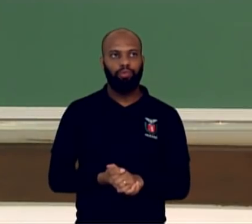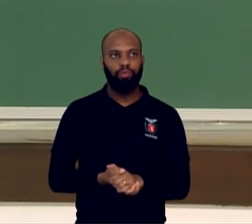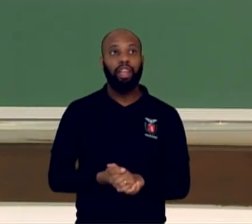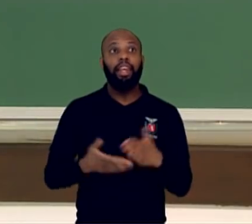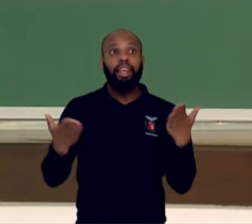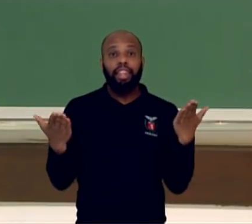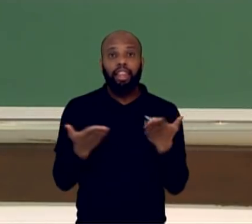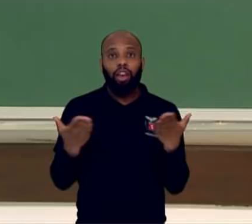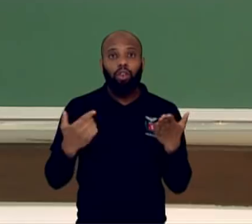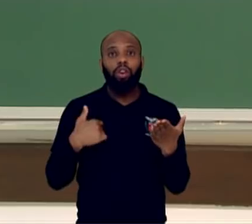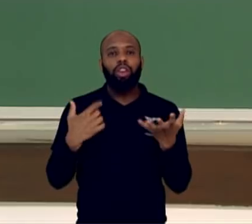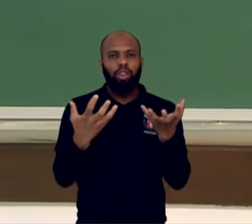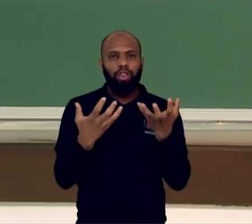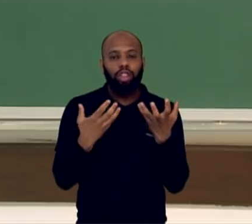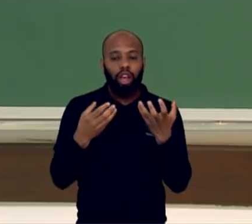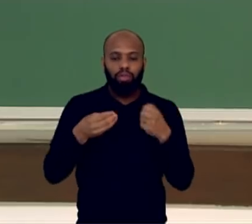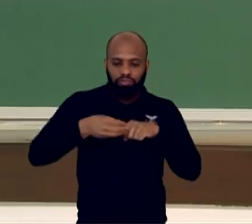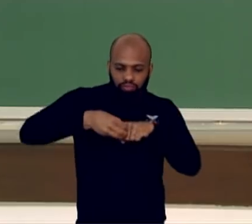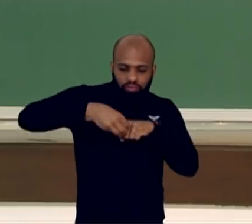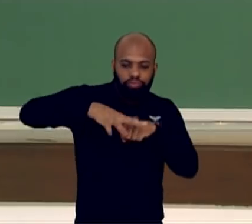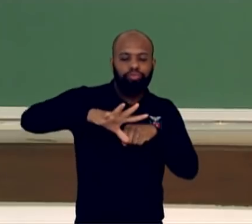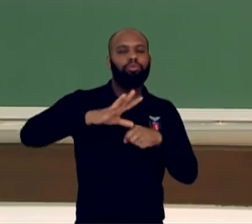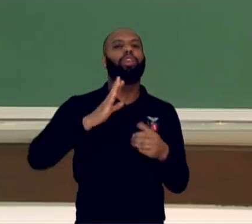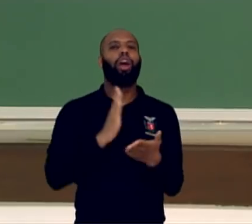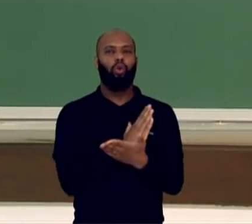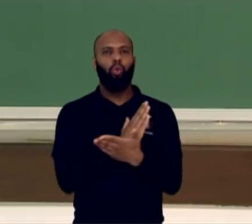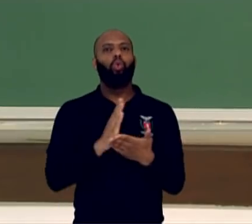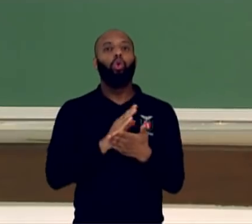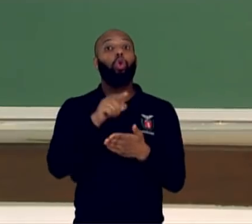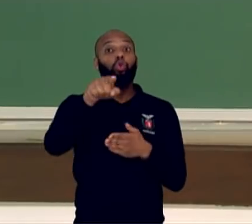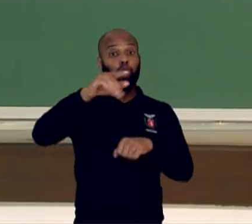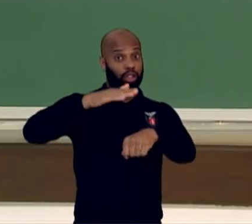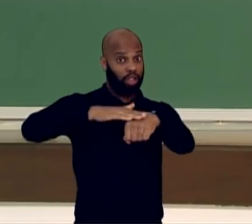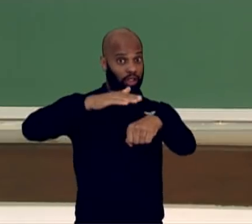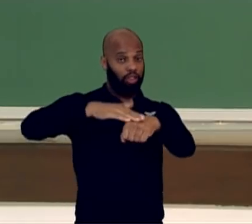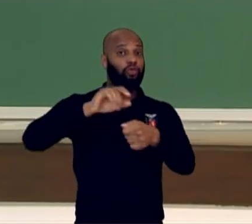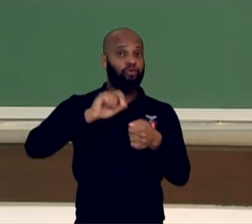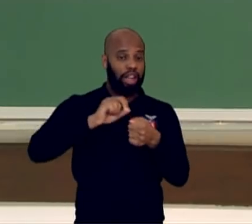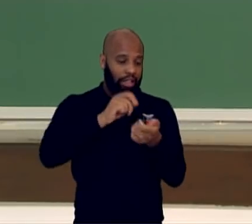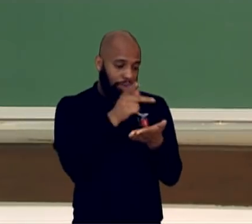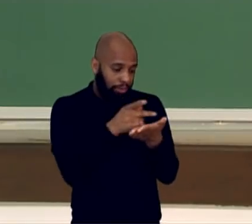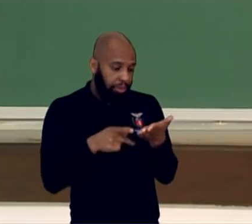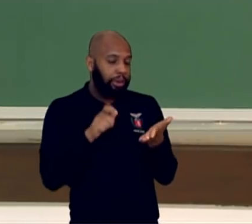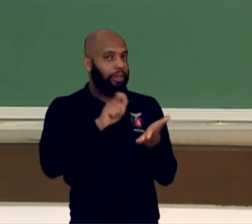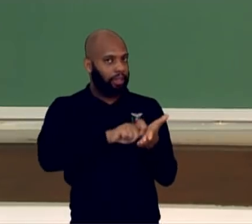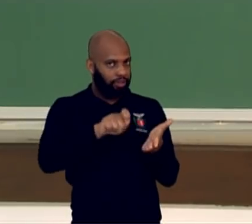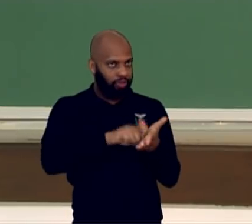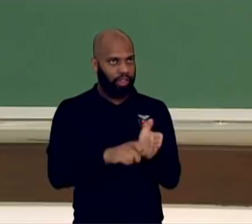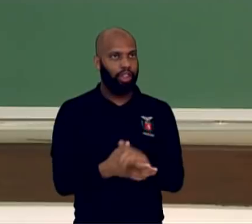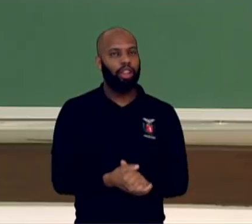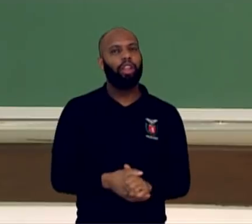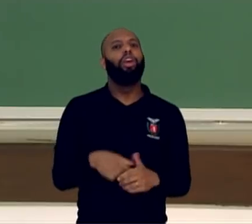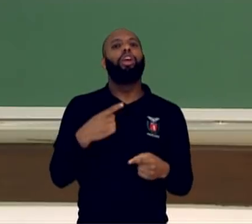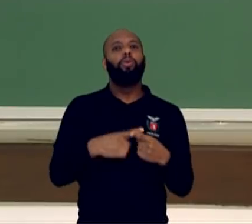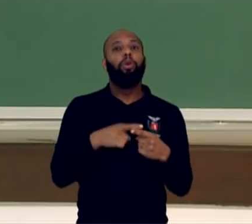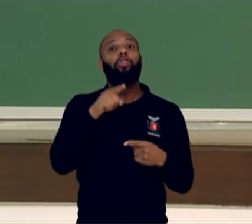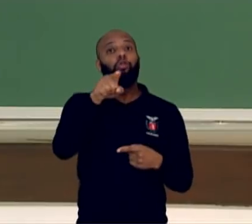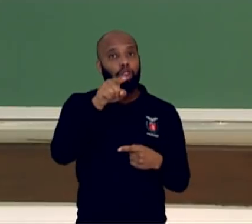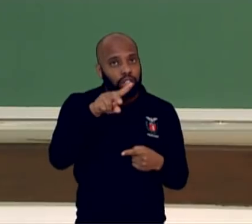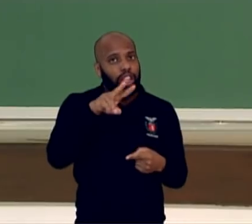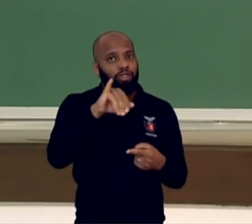E agora, pessoal, algumas dicas para vocês produzirem um poema. Porque vocês vão produzir um